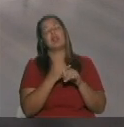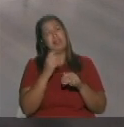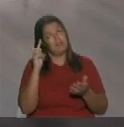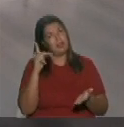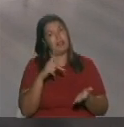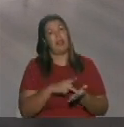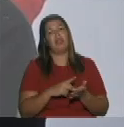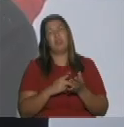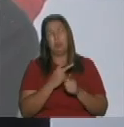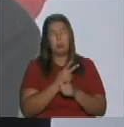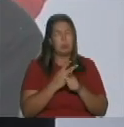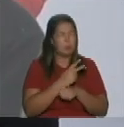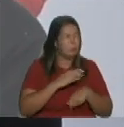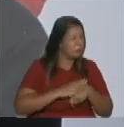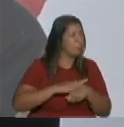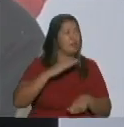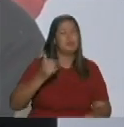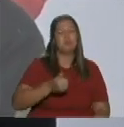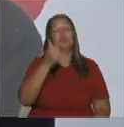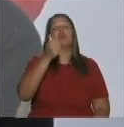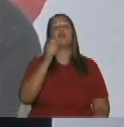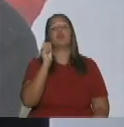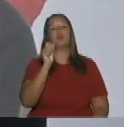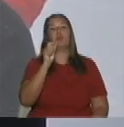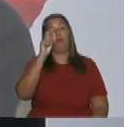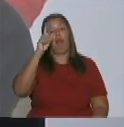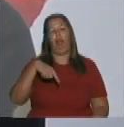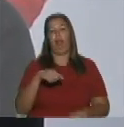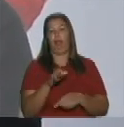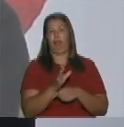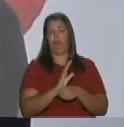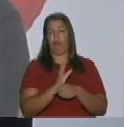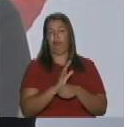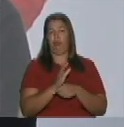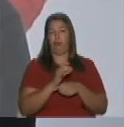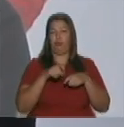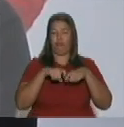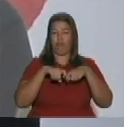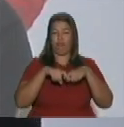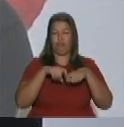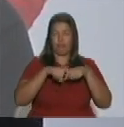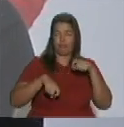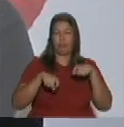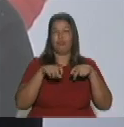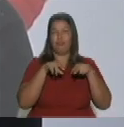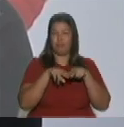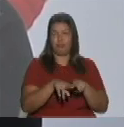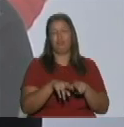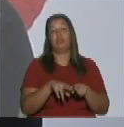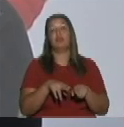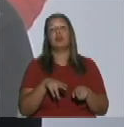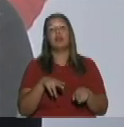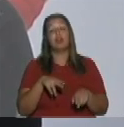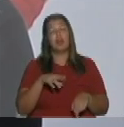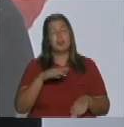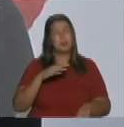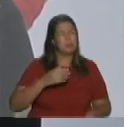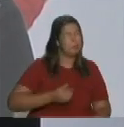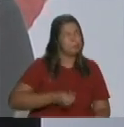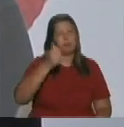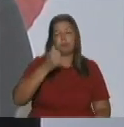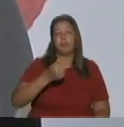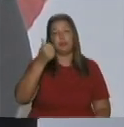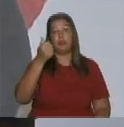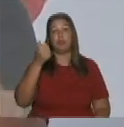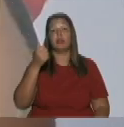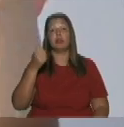buscado mundialmente é pornografia. Pornografia é algo que está sempre no topo das listas. E quando a gente pega isso, cara, se